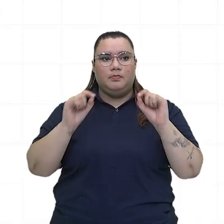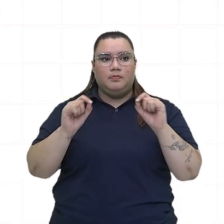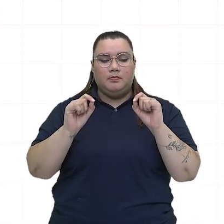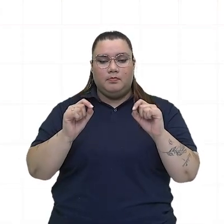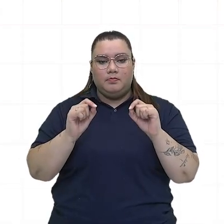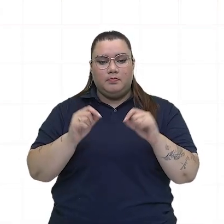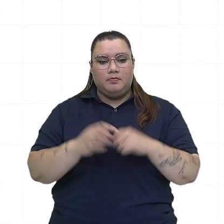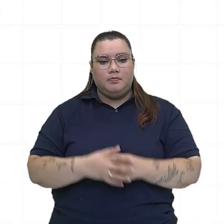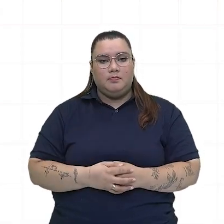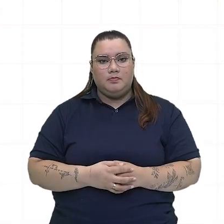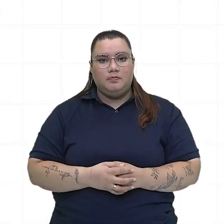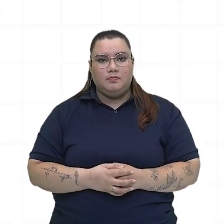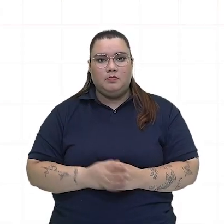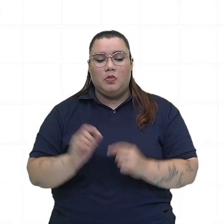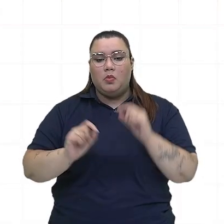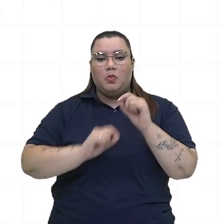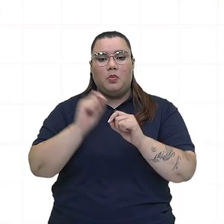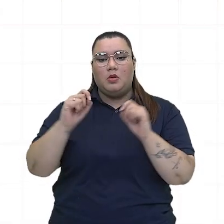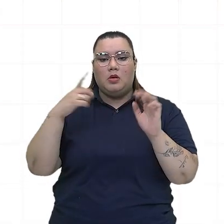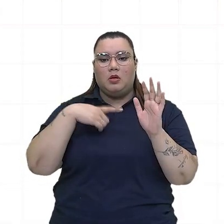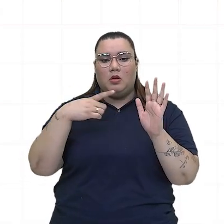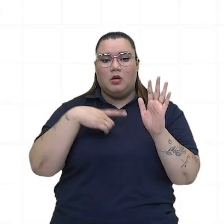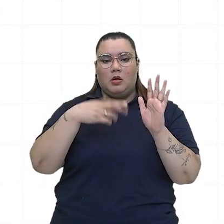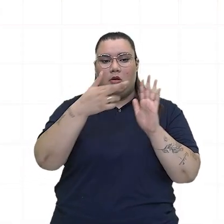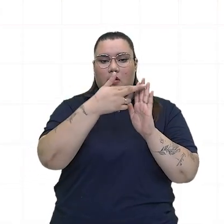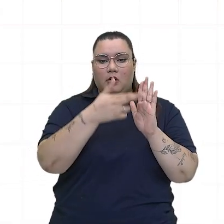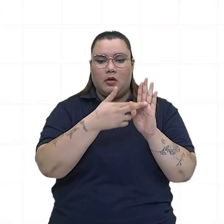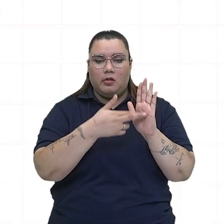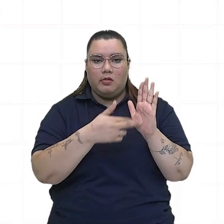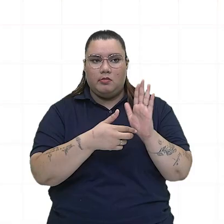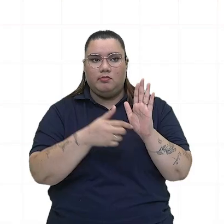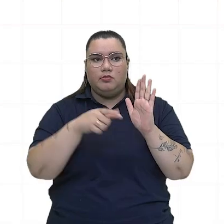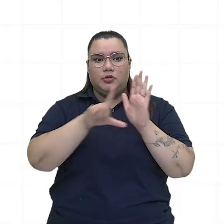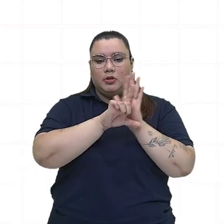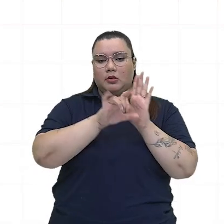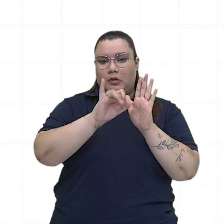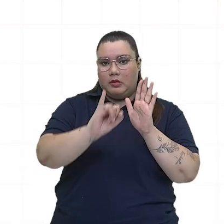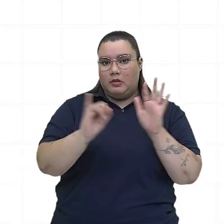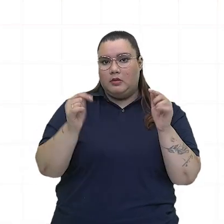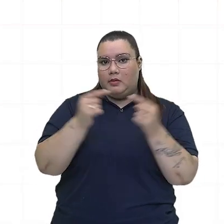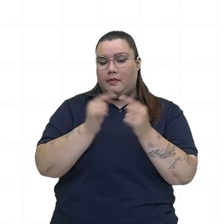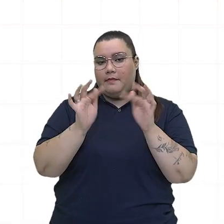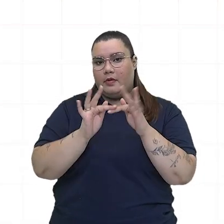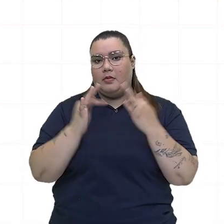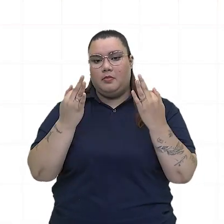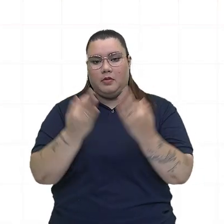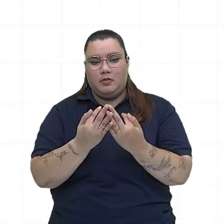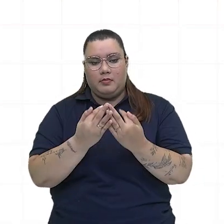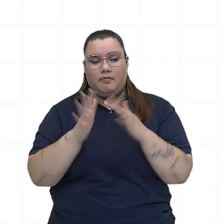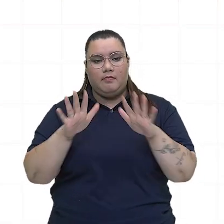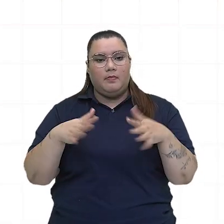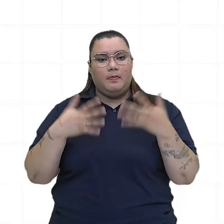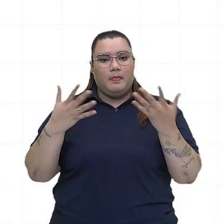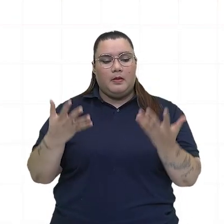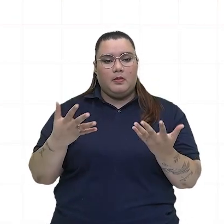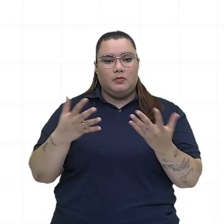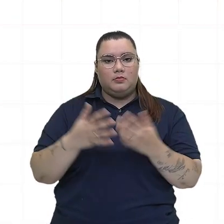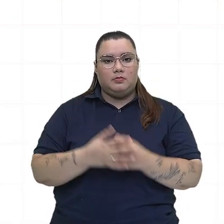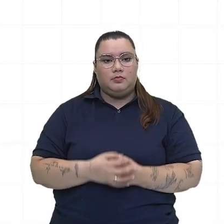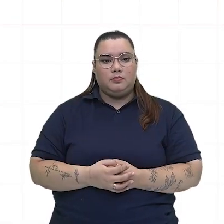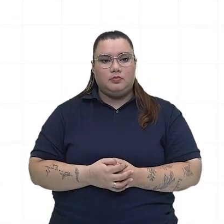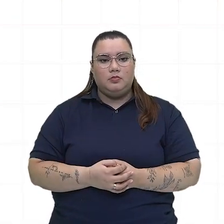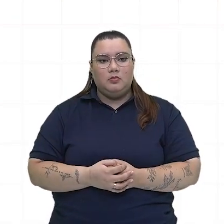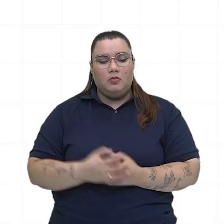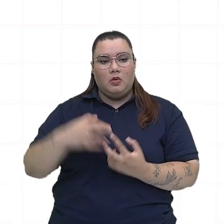tratar sobre o que regulamenta a agricultura familiar. Então, no inciso